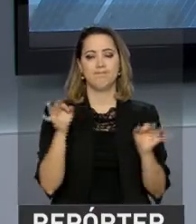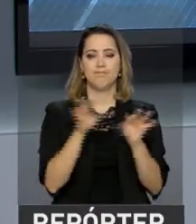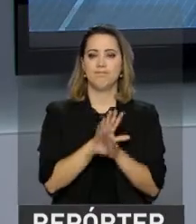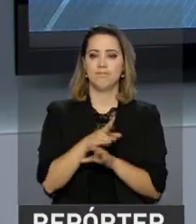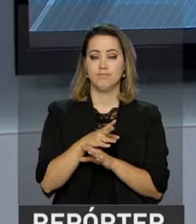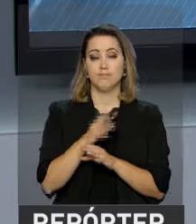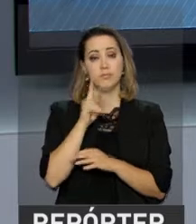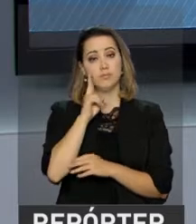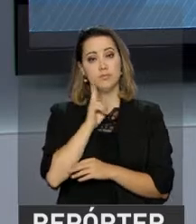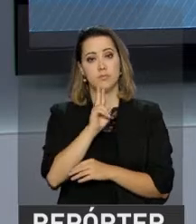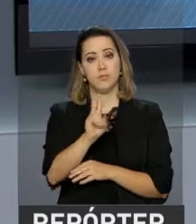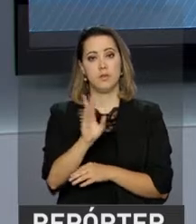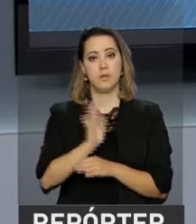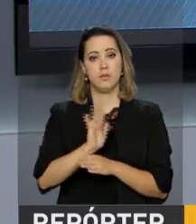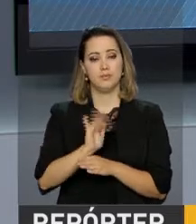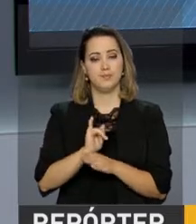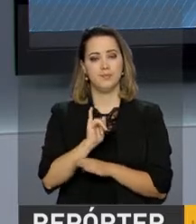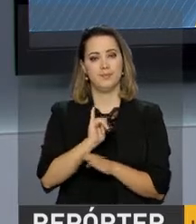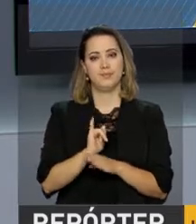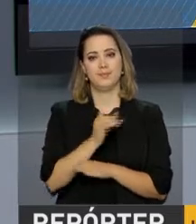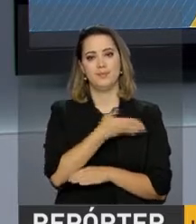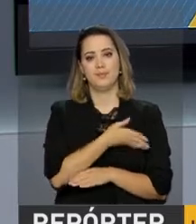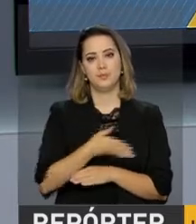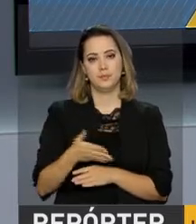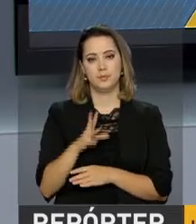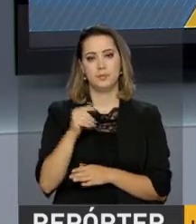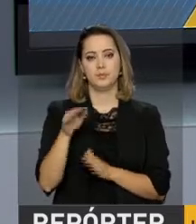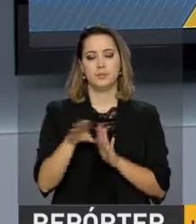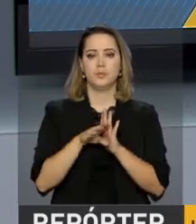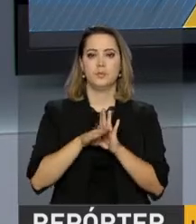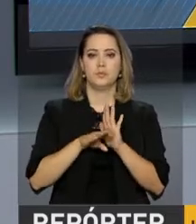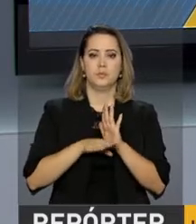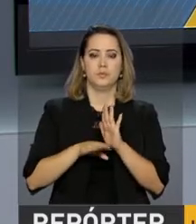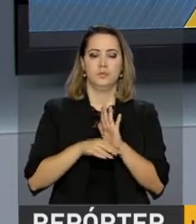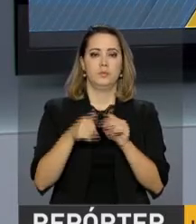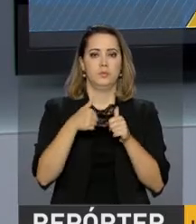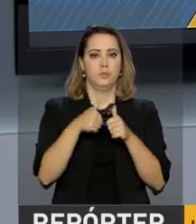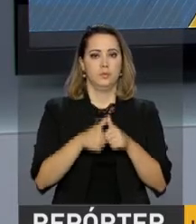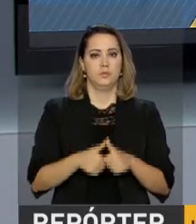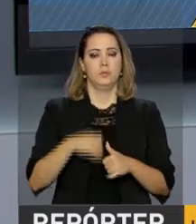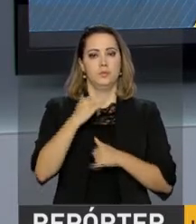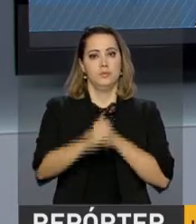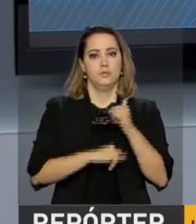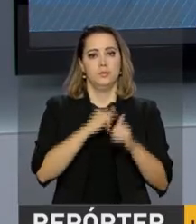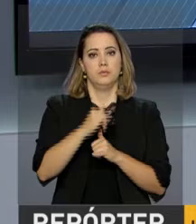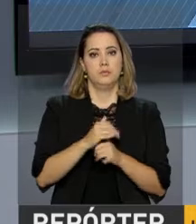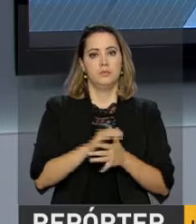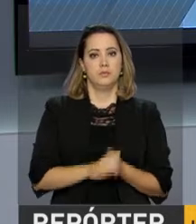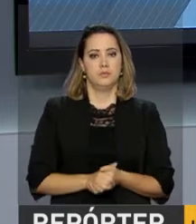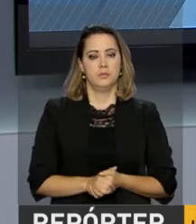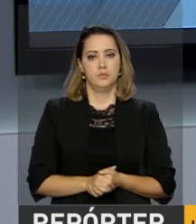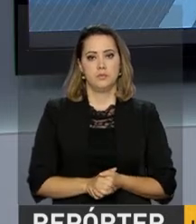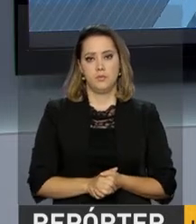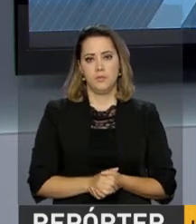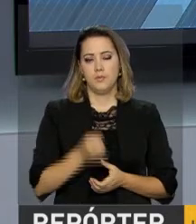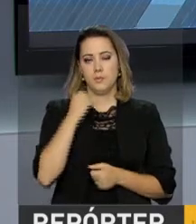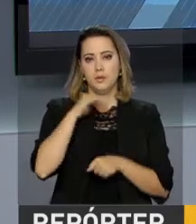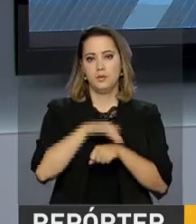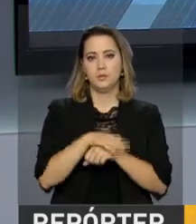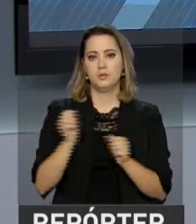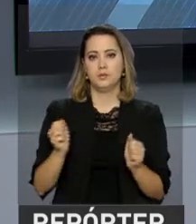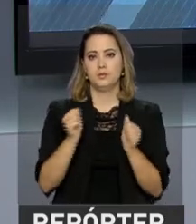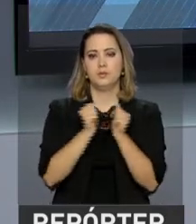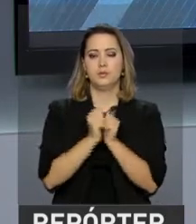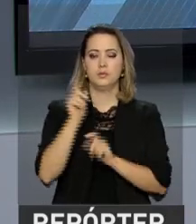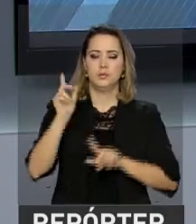nbr fica por aqui você pode rever as reportagens no youtube e toda a nossa programação está disponível na internet boa noite pra